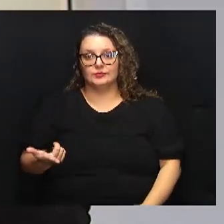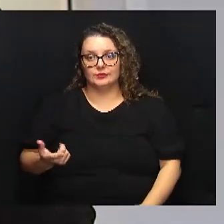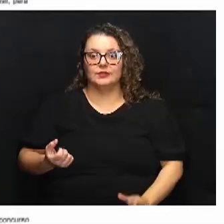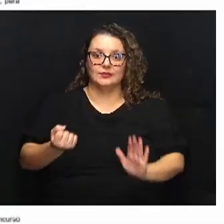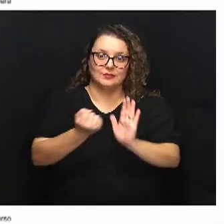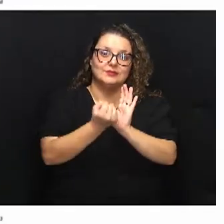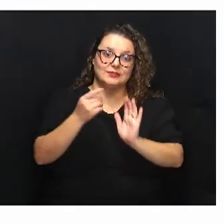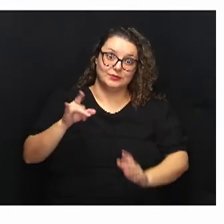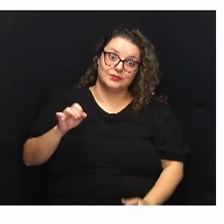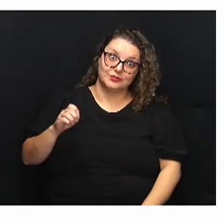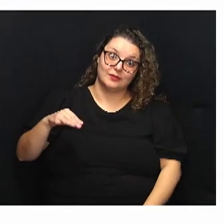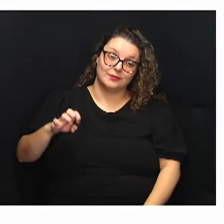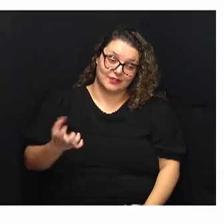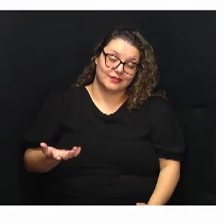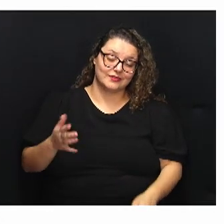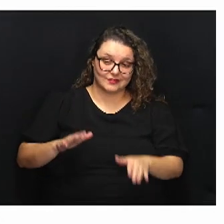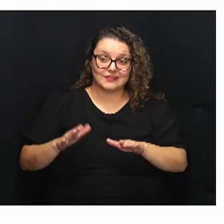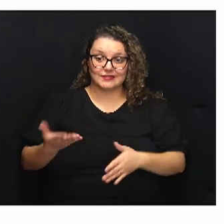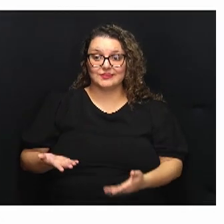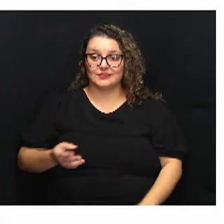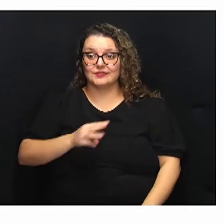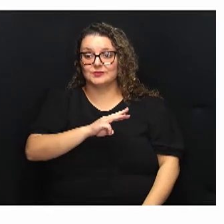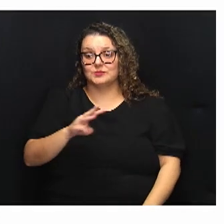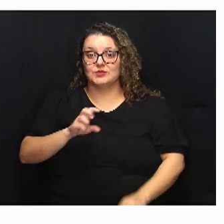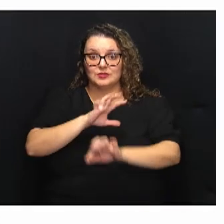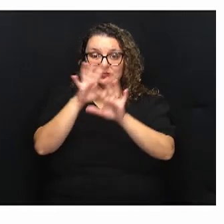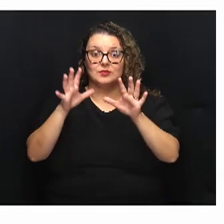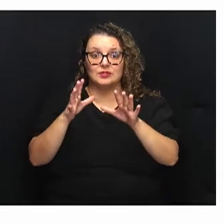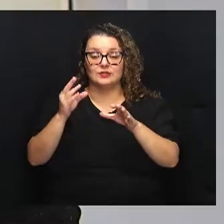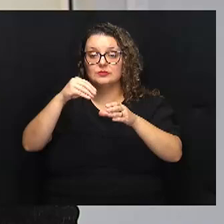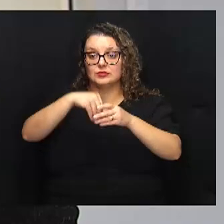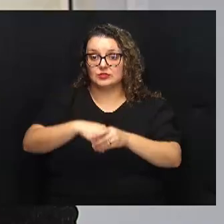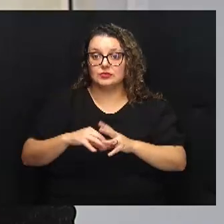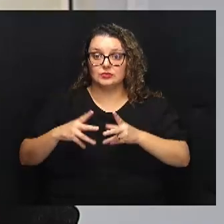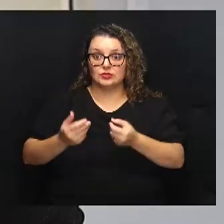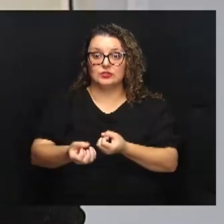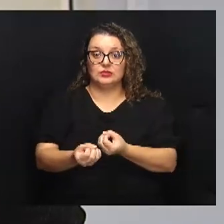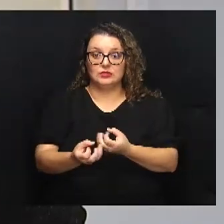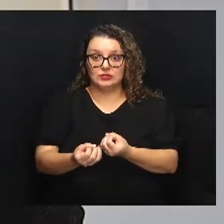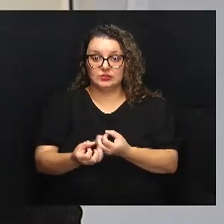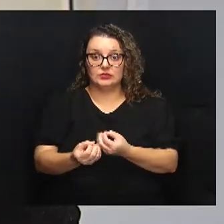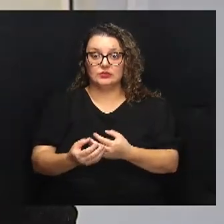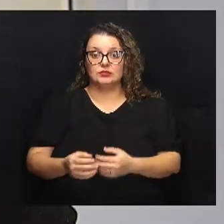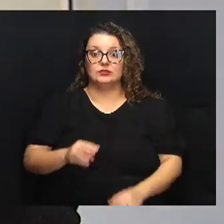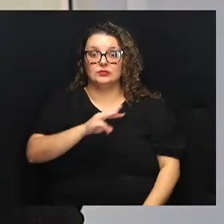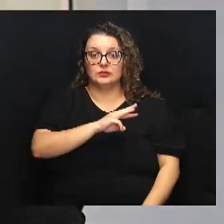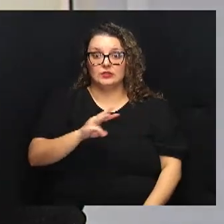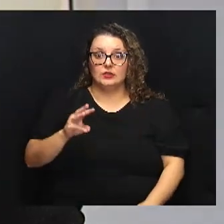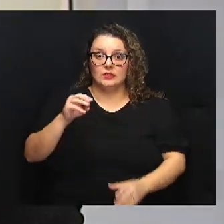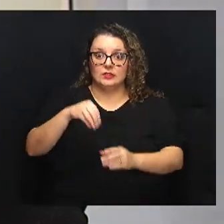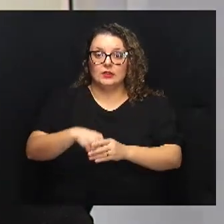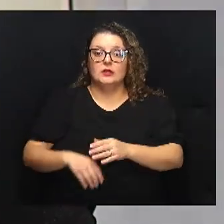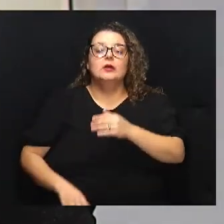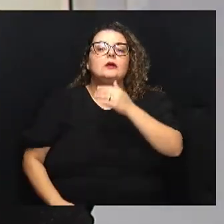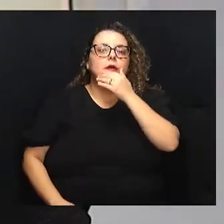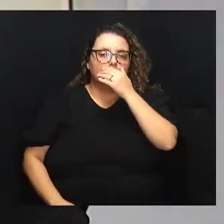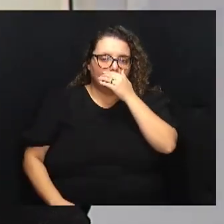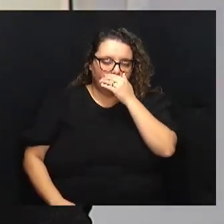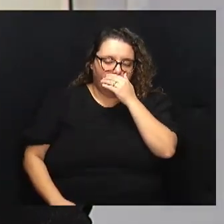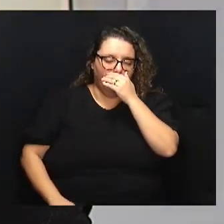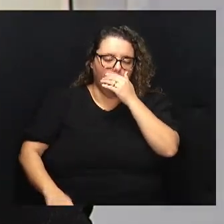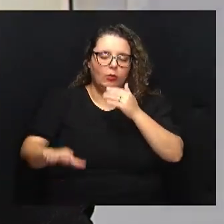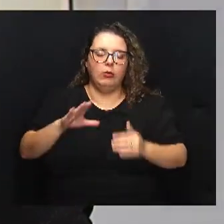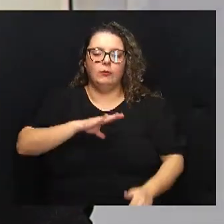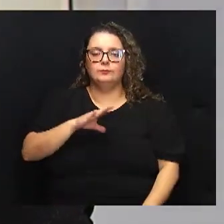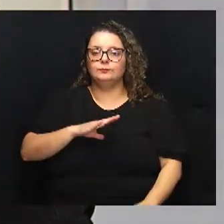quem sabe. O portal Transparência é super importante porque ele carrega, né, todas as informações do site, né, do município, tudo que está